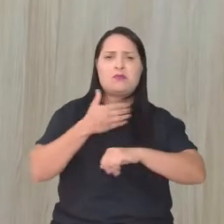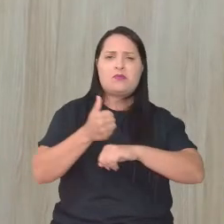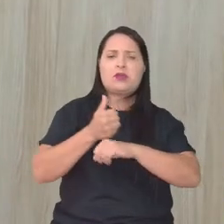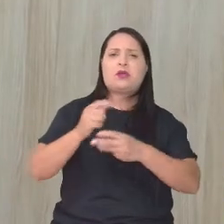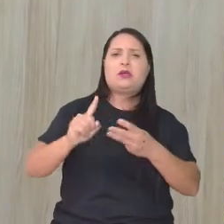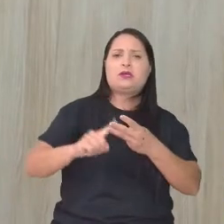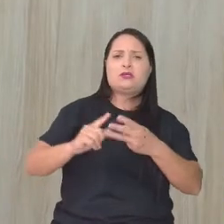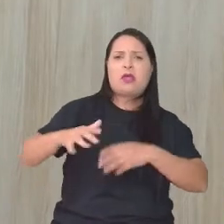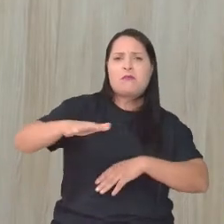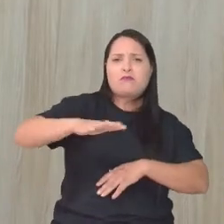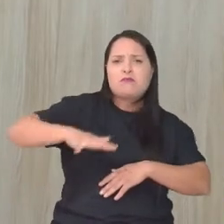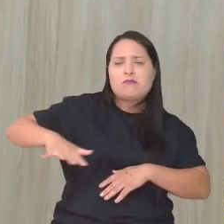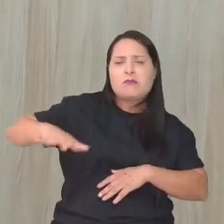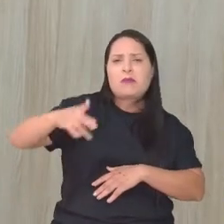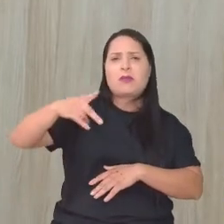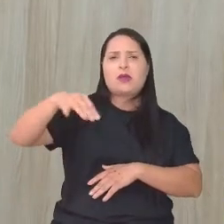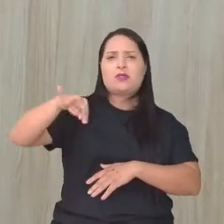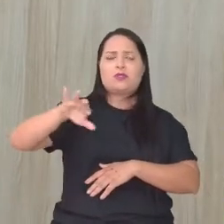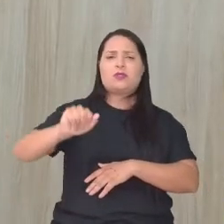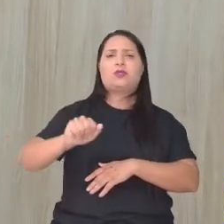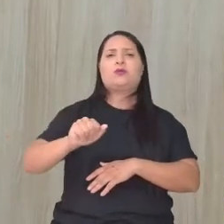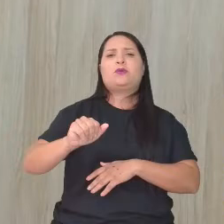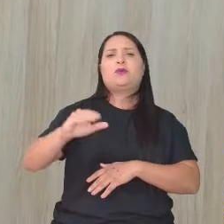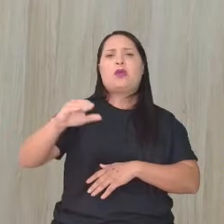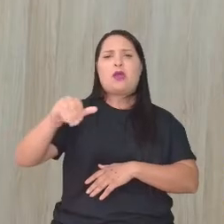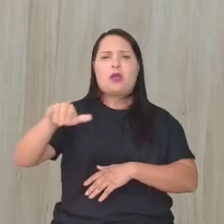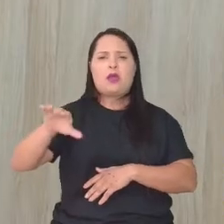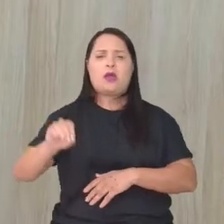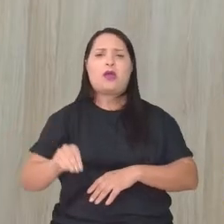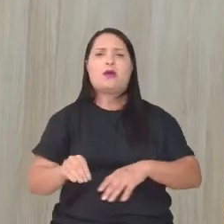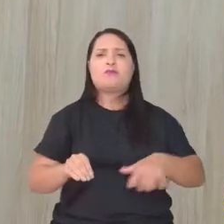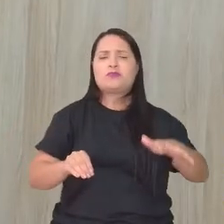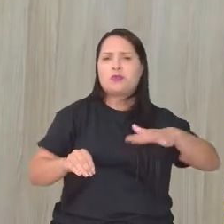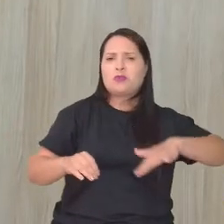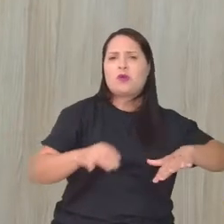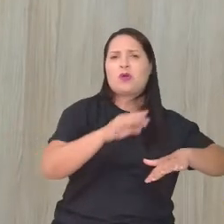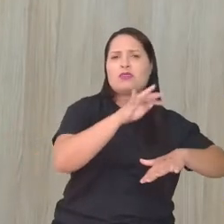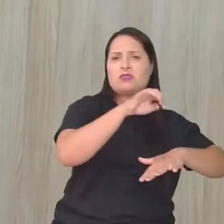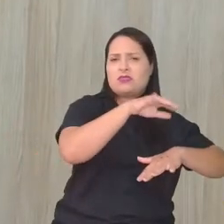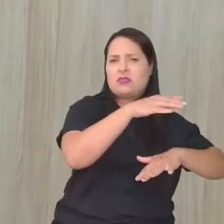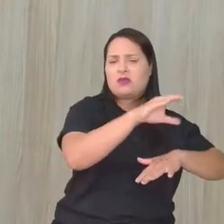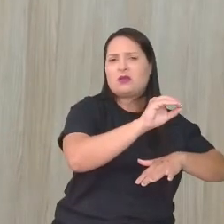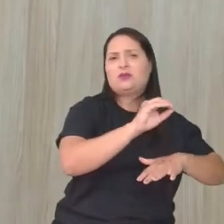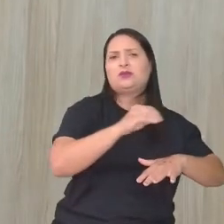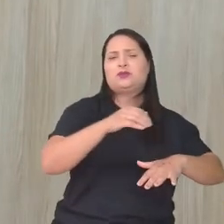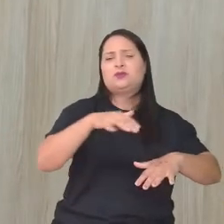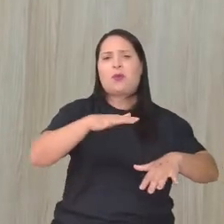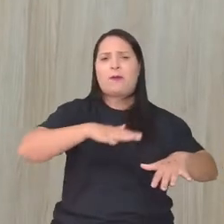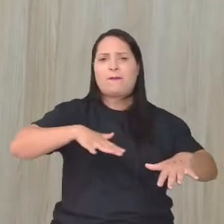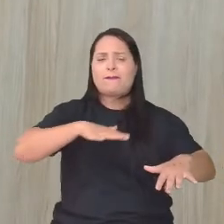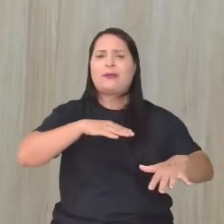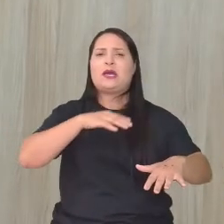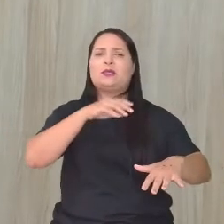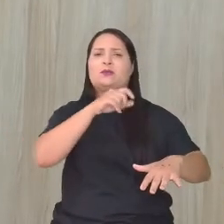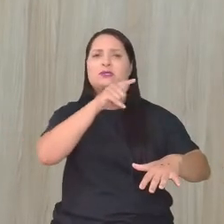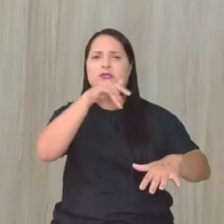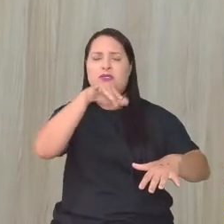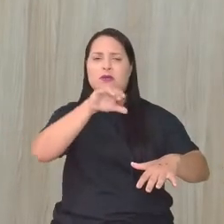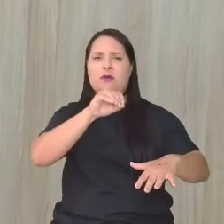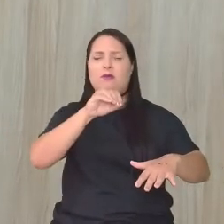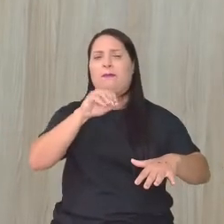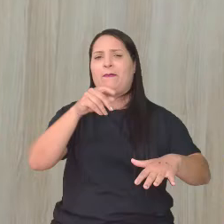Carmo, na aula anterior a gente viu o Pátio do Terço, o Pátio São Pedro, né? Quando a gente traz essa referência, quando